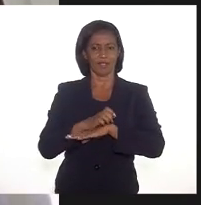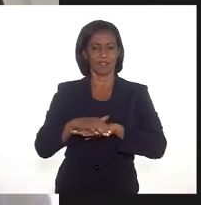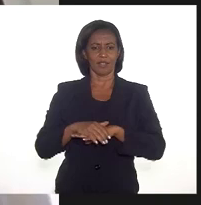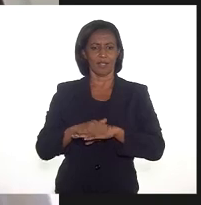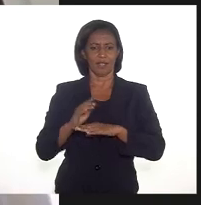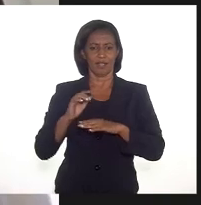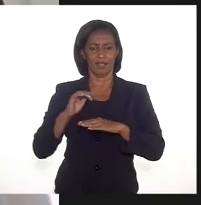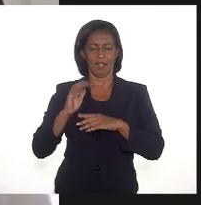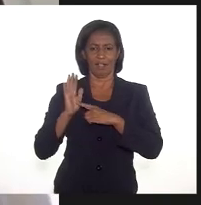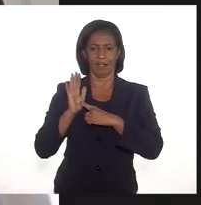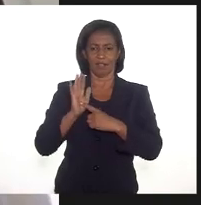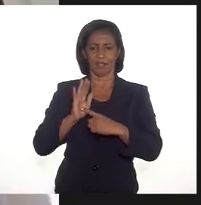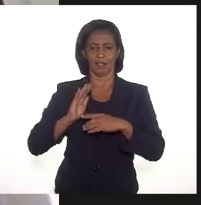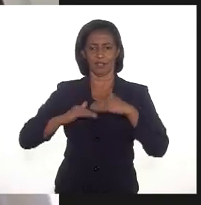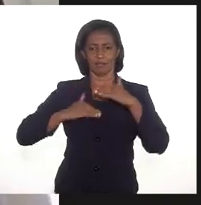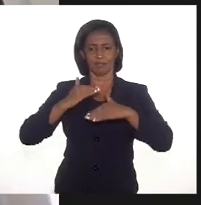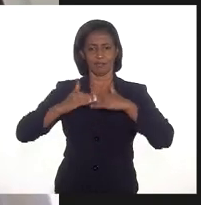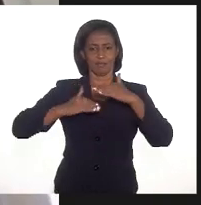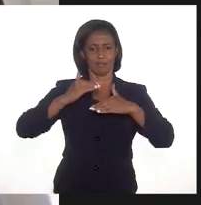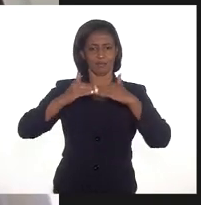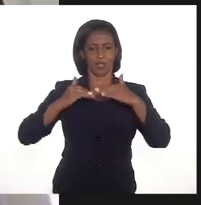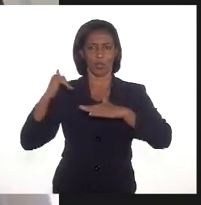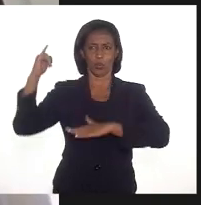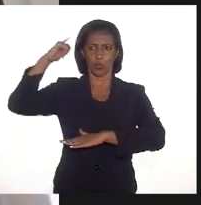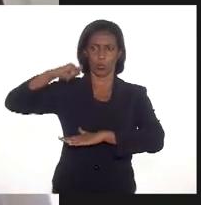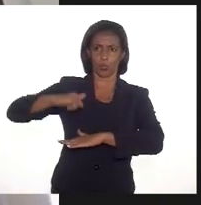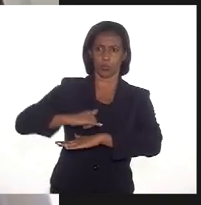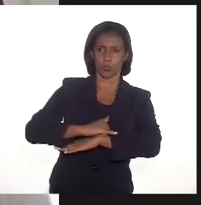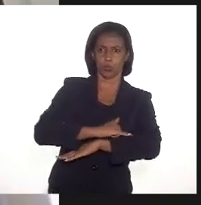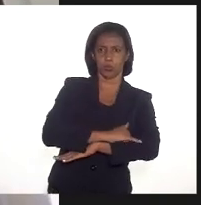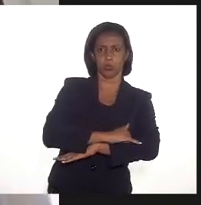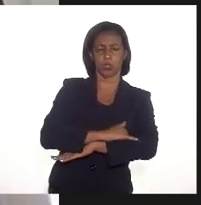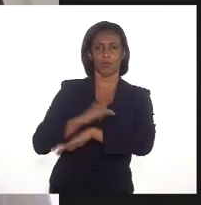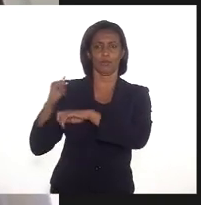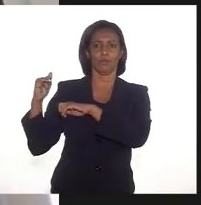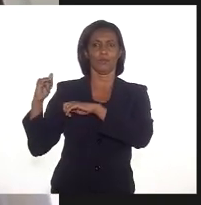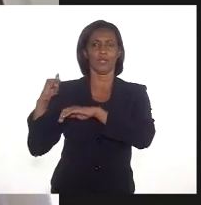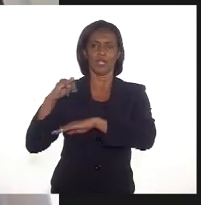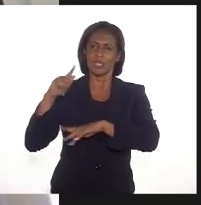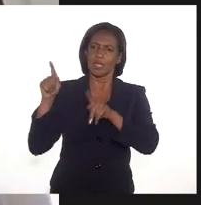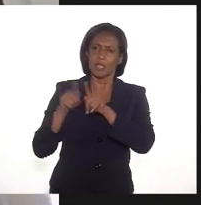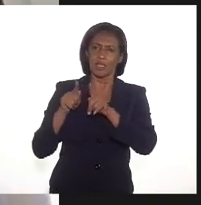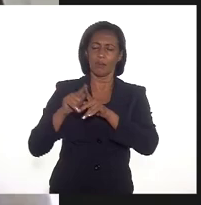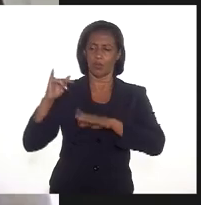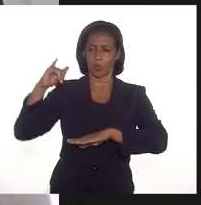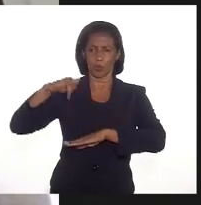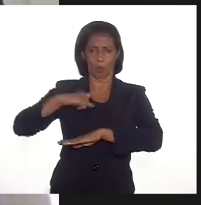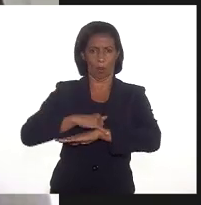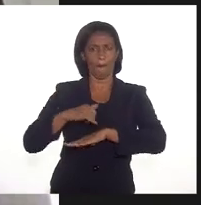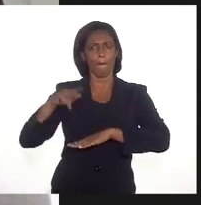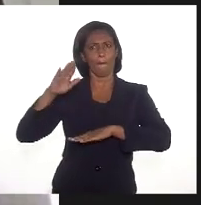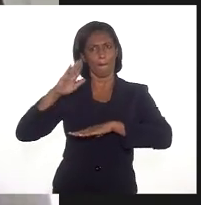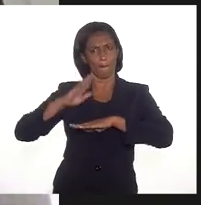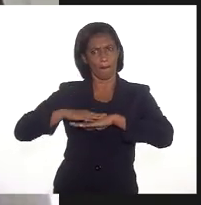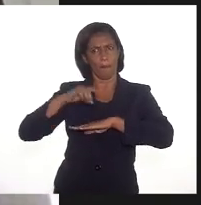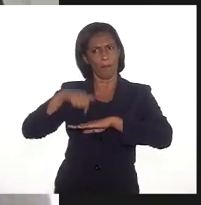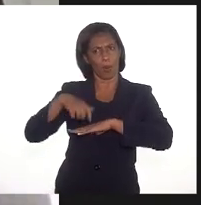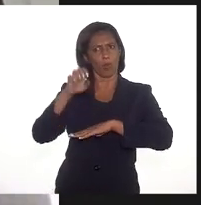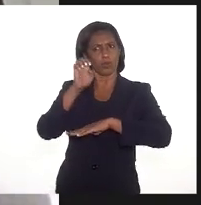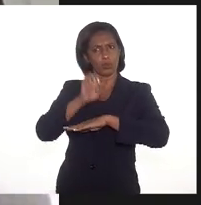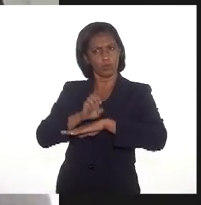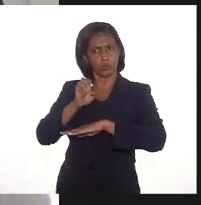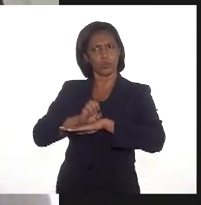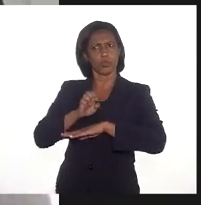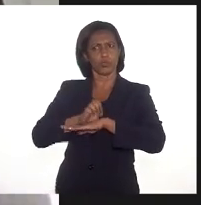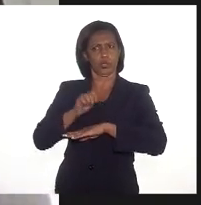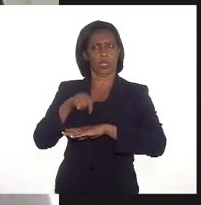do aumento da movimentação dos aeroportos, inclusive os aeroportos regionais, que estão localizados